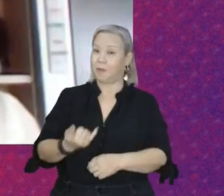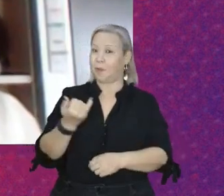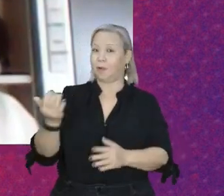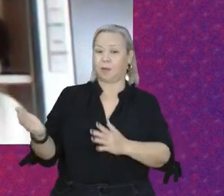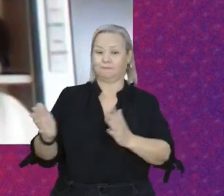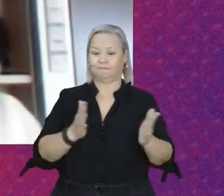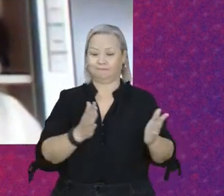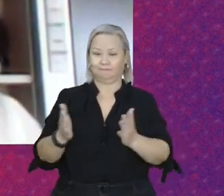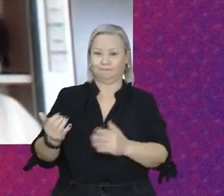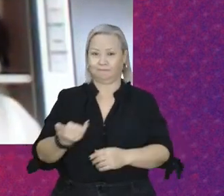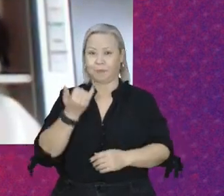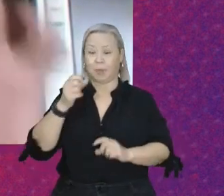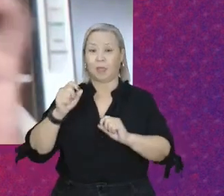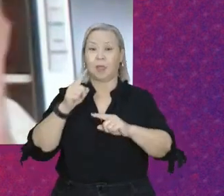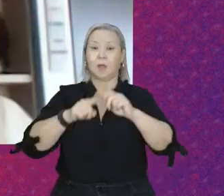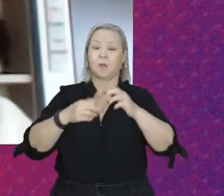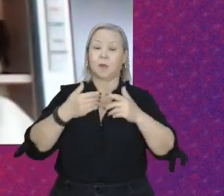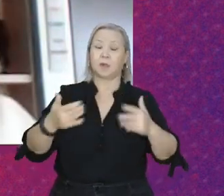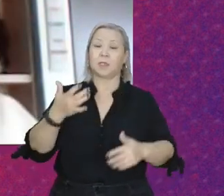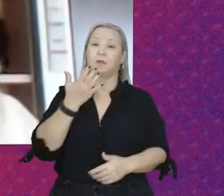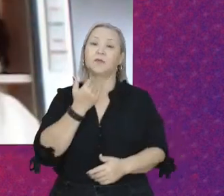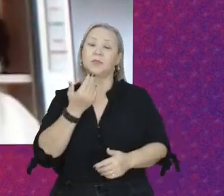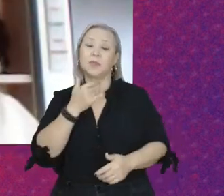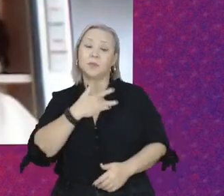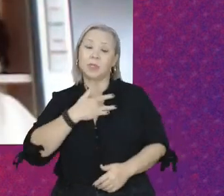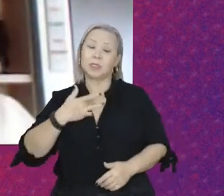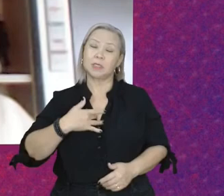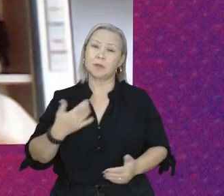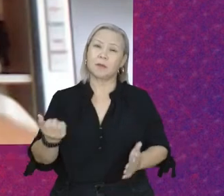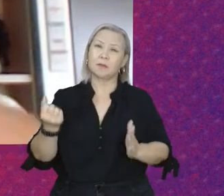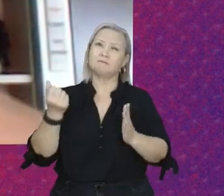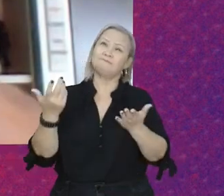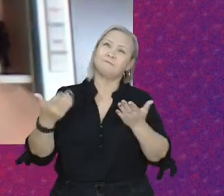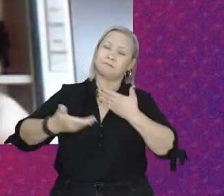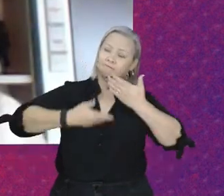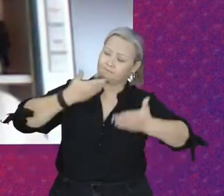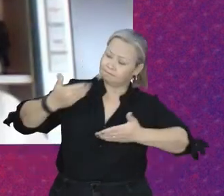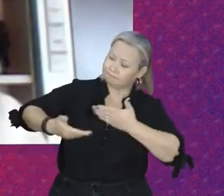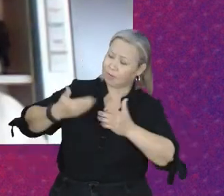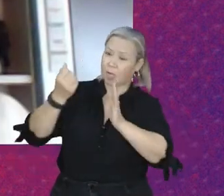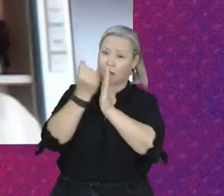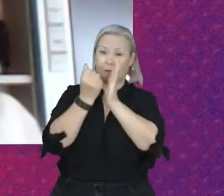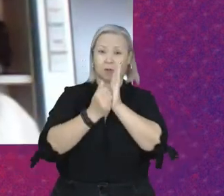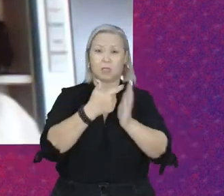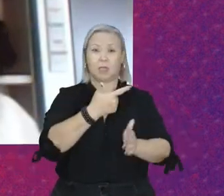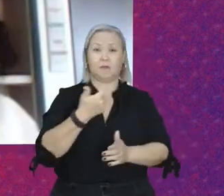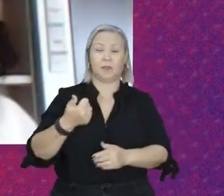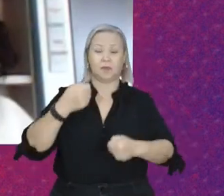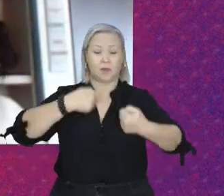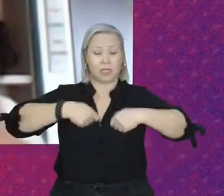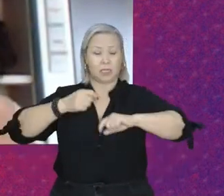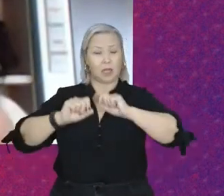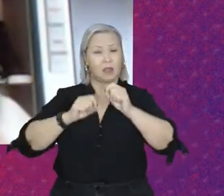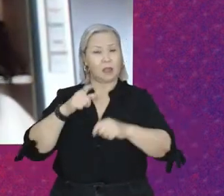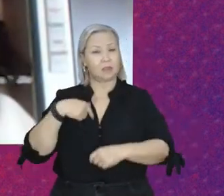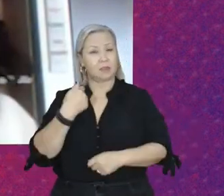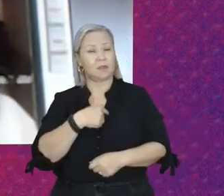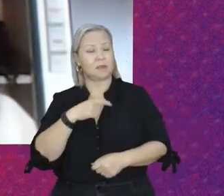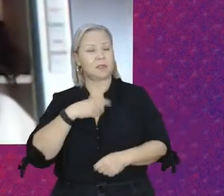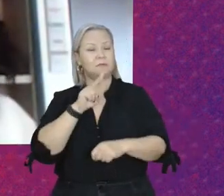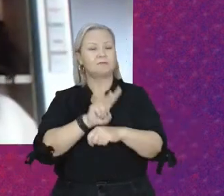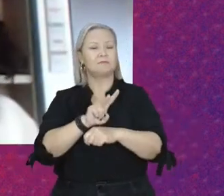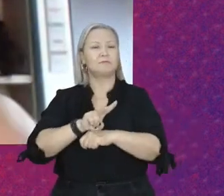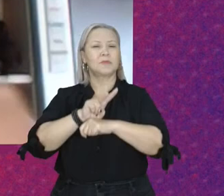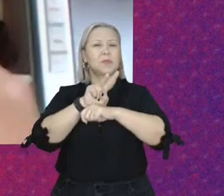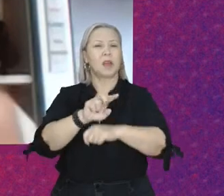Né? A produção de alimentos saudáveis, ela dialoga com o século XXI, ela dialoga com essa necessidade que a gente tem da preservação dos